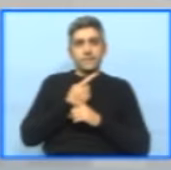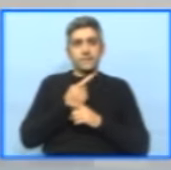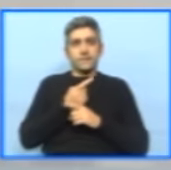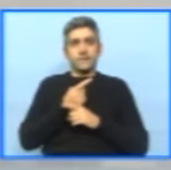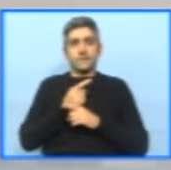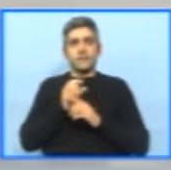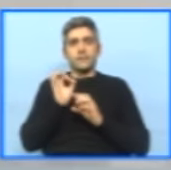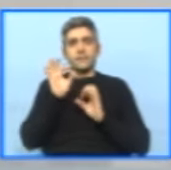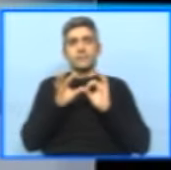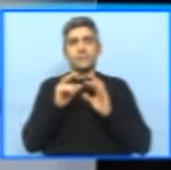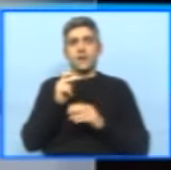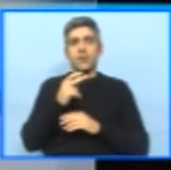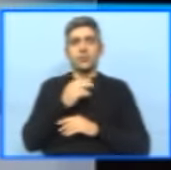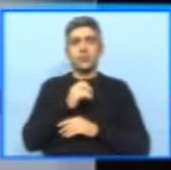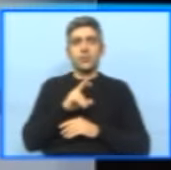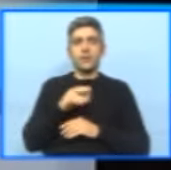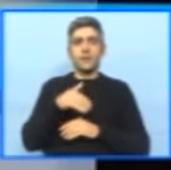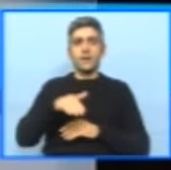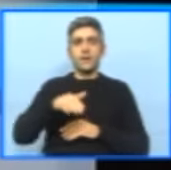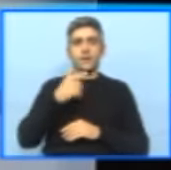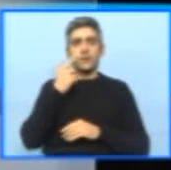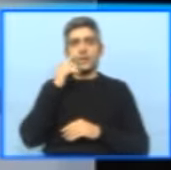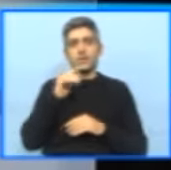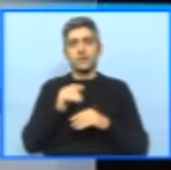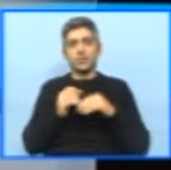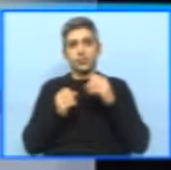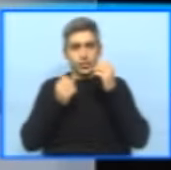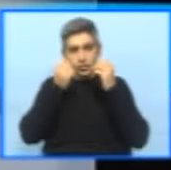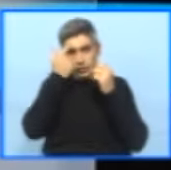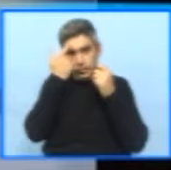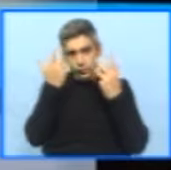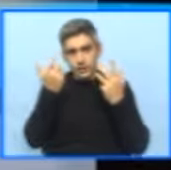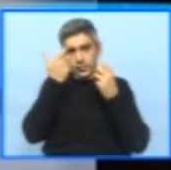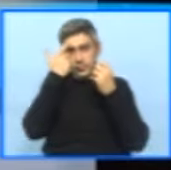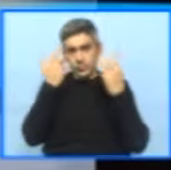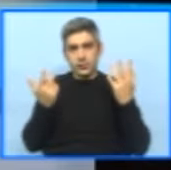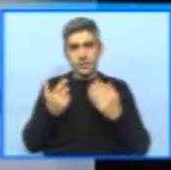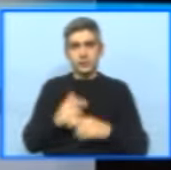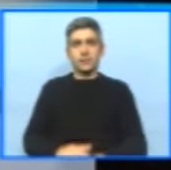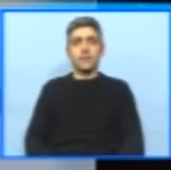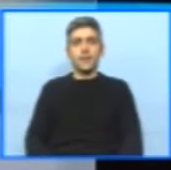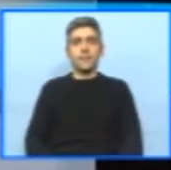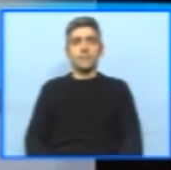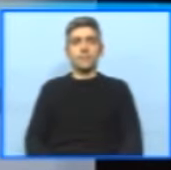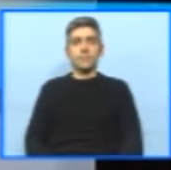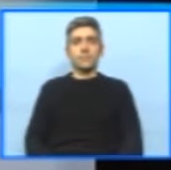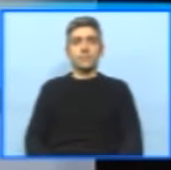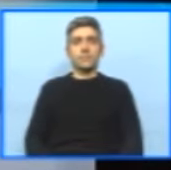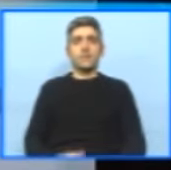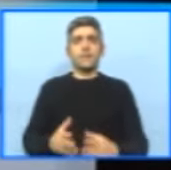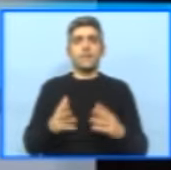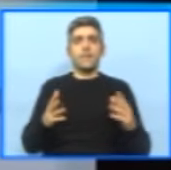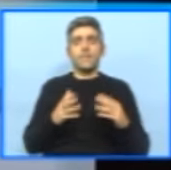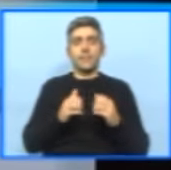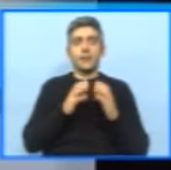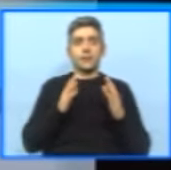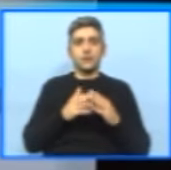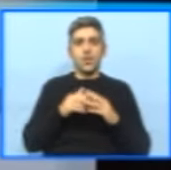algumas indicações que o autor nos vai mostrando a surpresa em surpresa. E a maior de todas, logo de